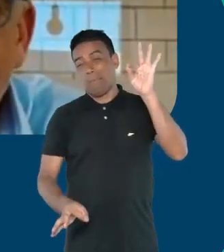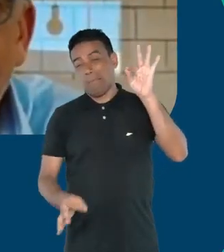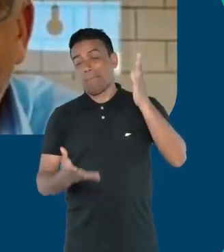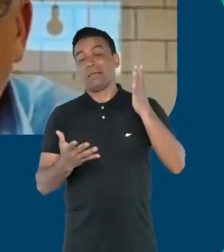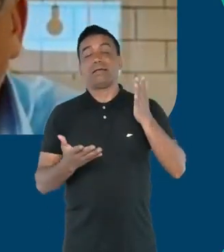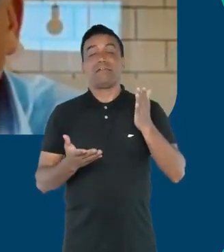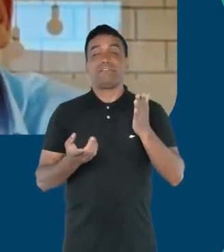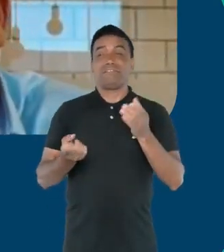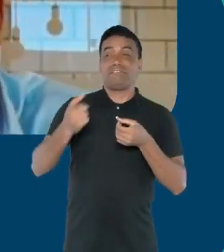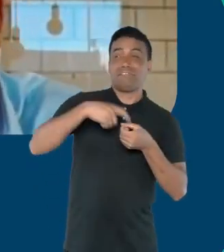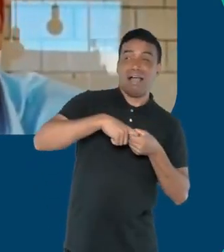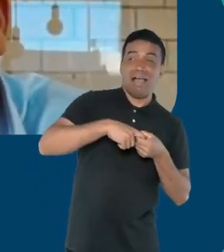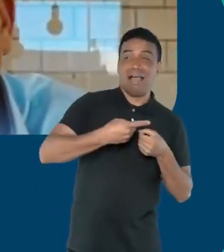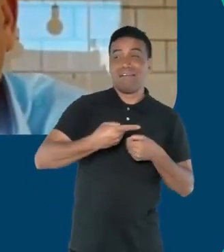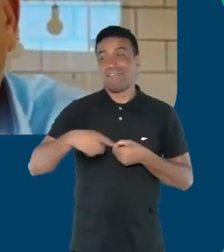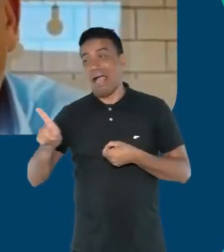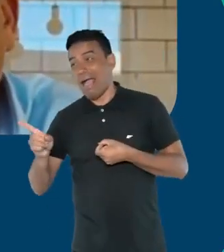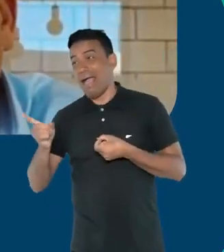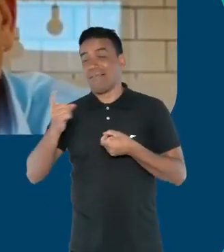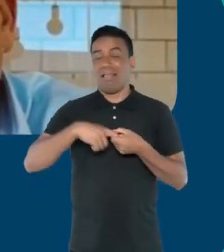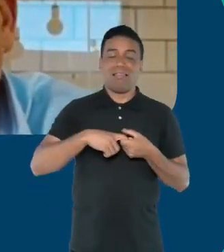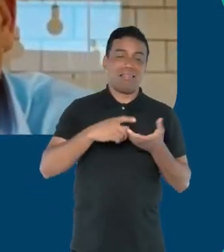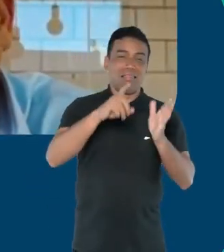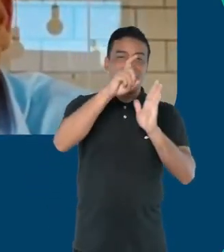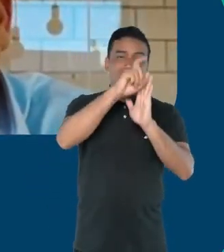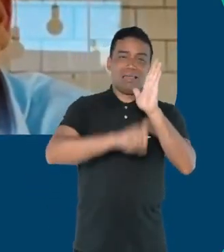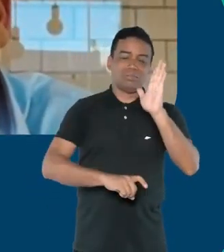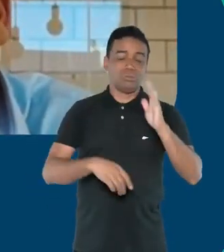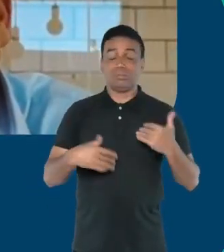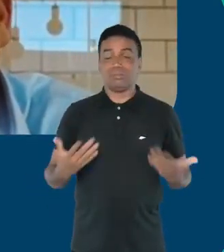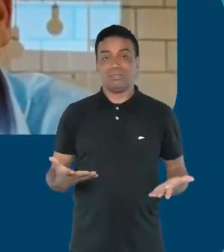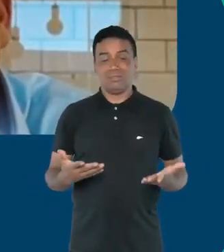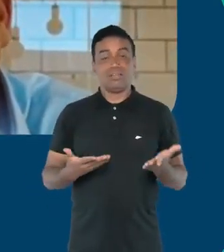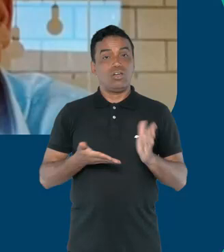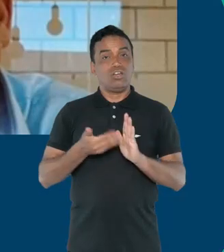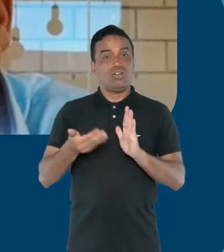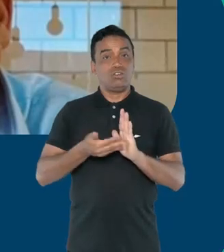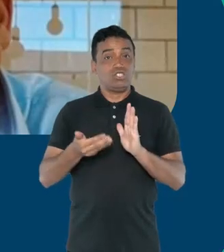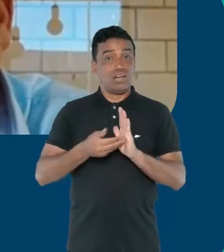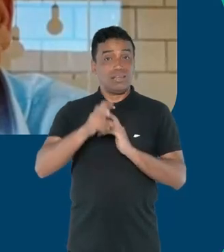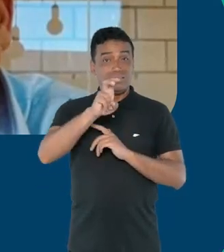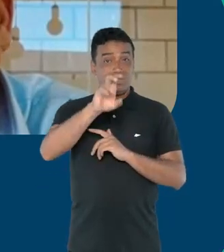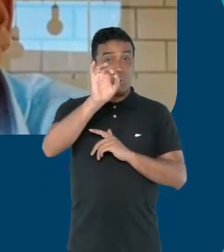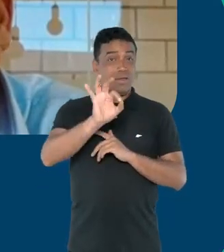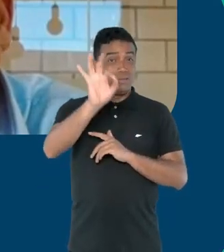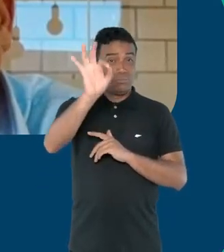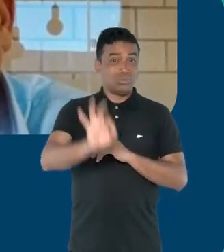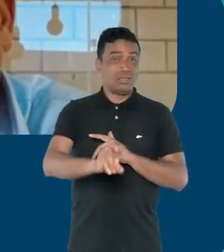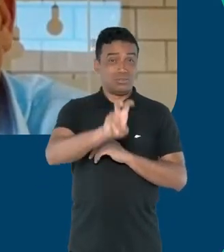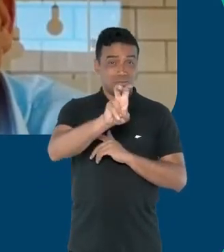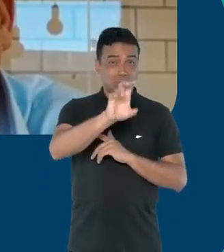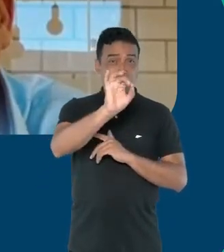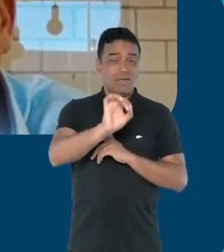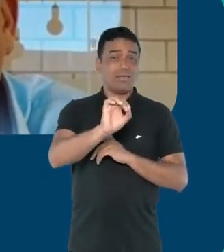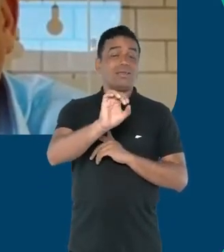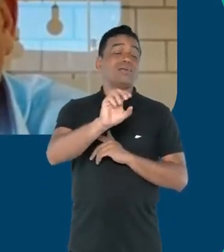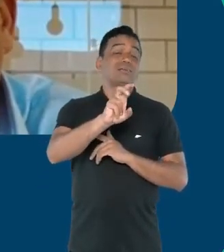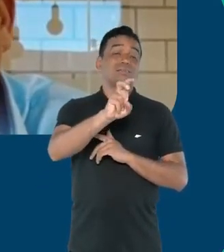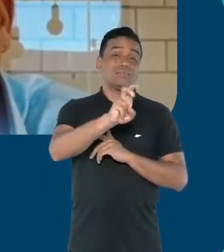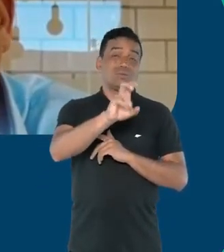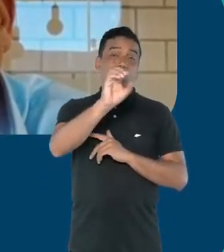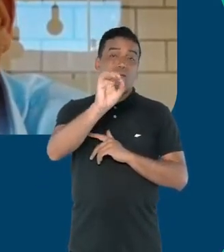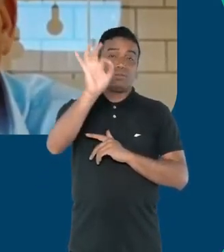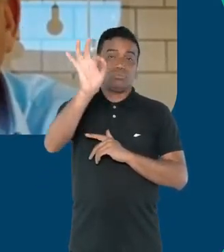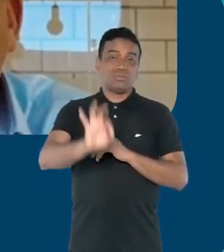volta. No livro, eu cortei, eu acho que 50% do conteúdo